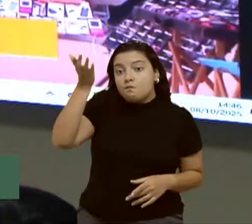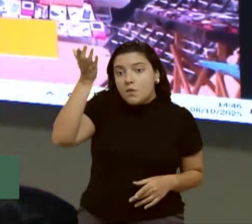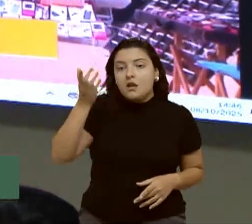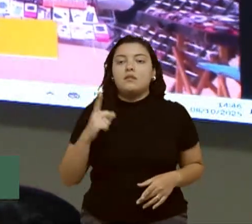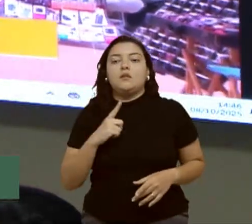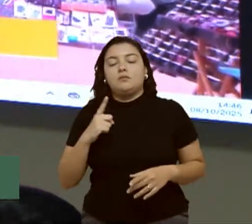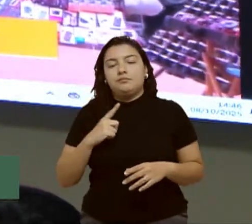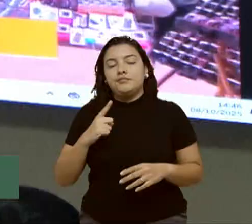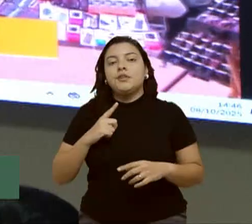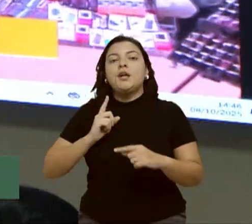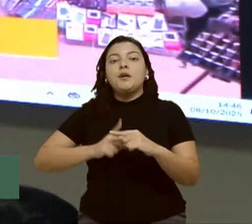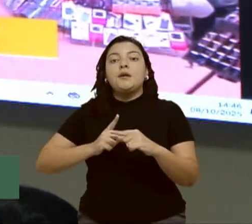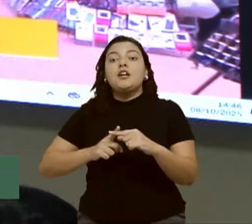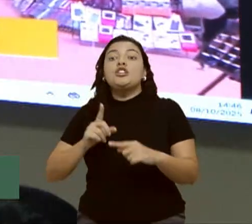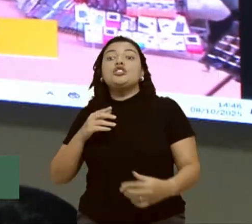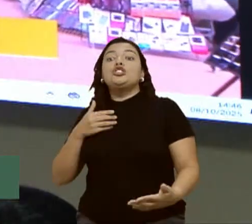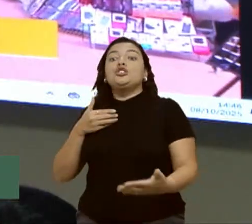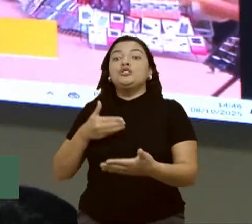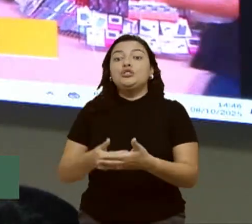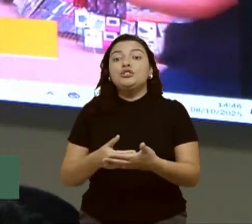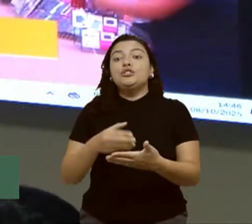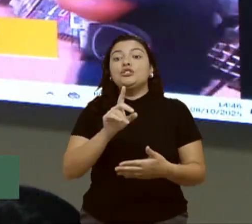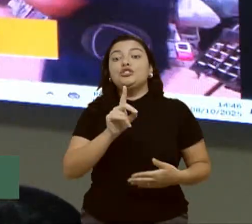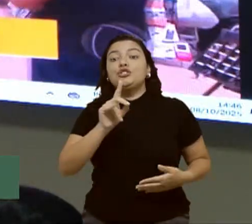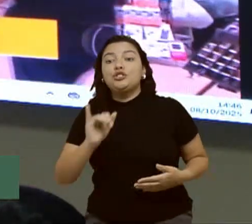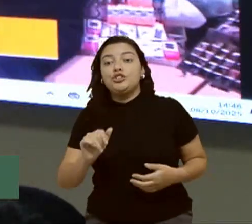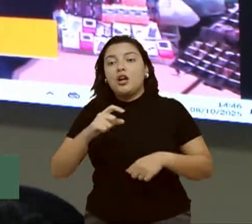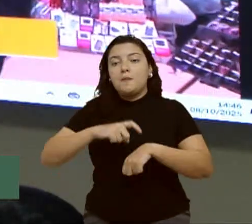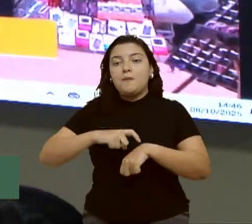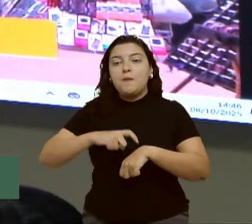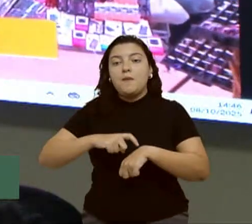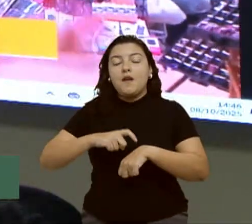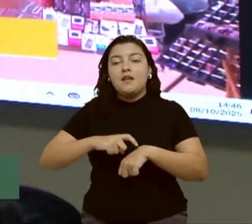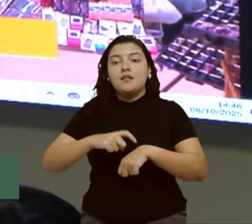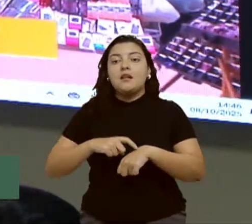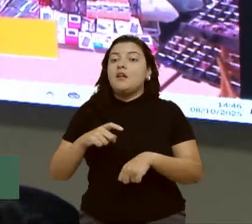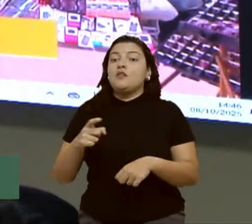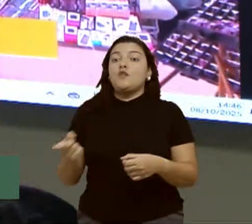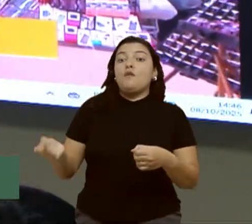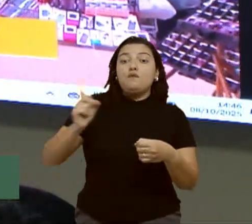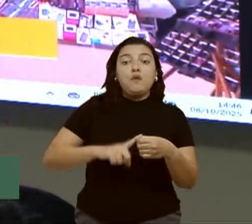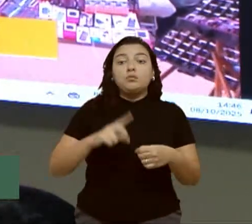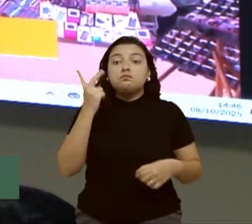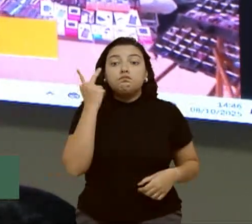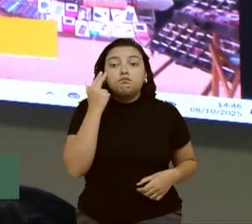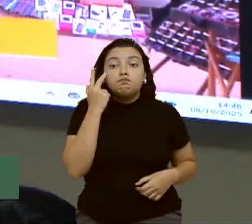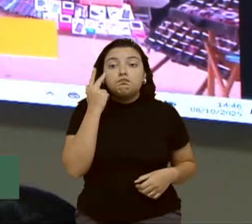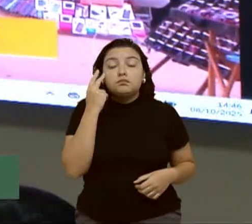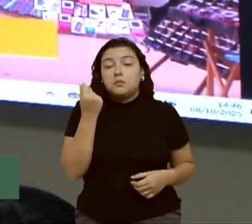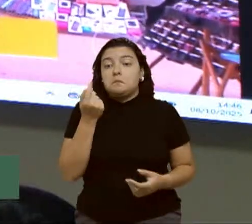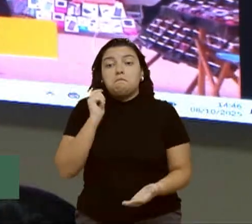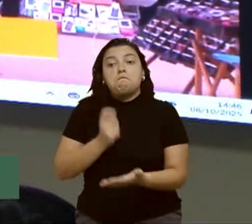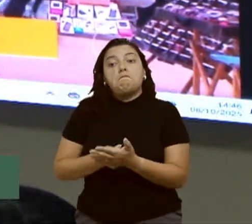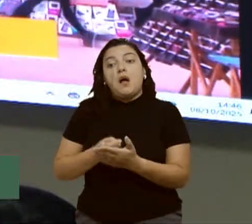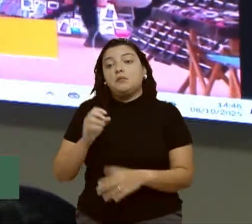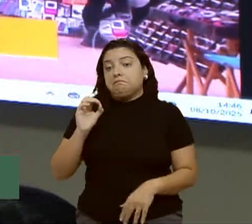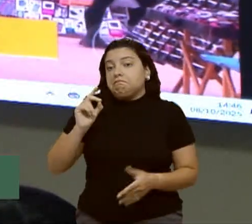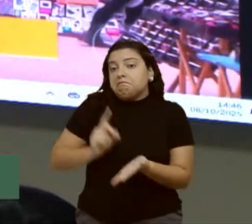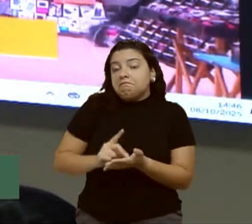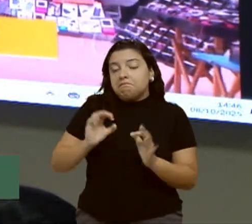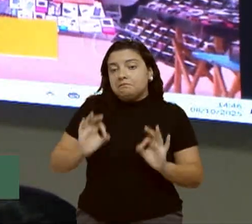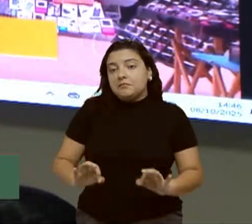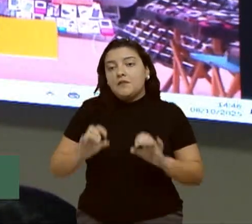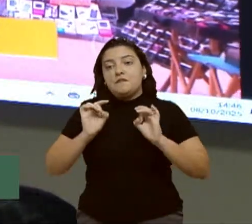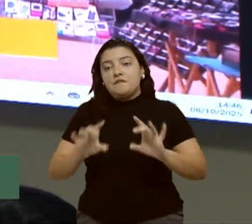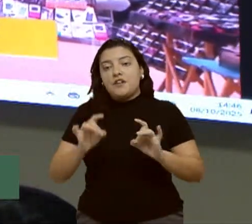anunciada. Isso para que quando chegue esse momento, na verdade, o produto ele só retorne ao valor original e seja